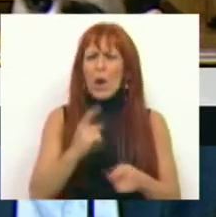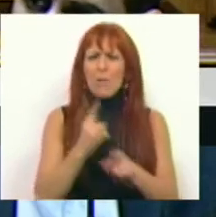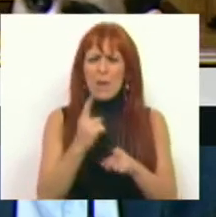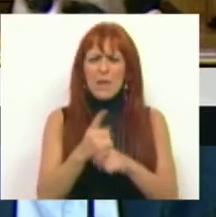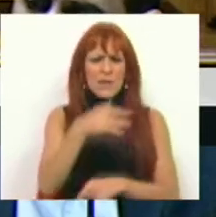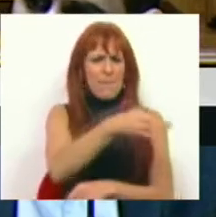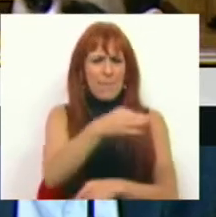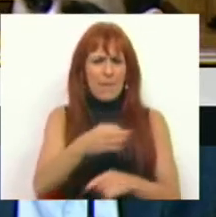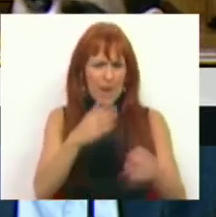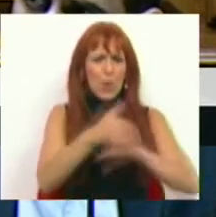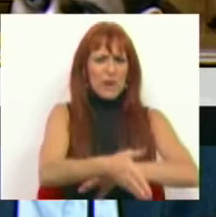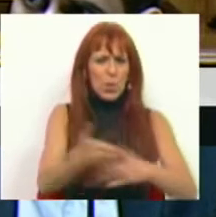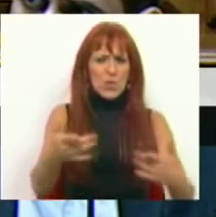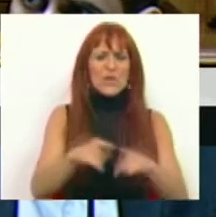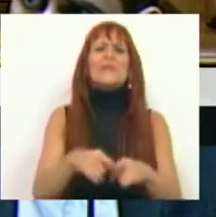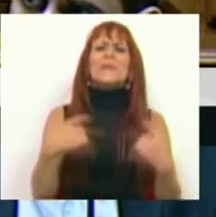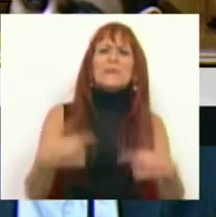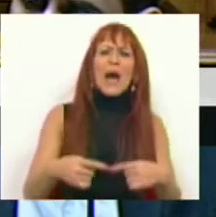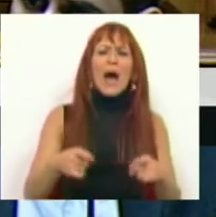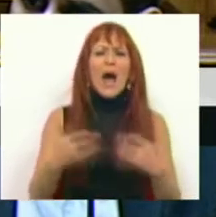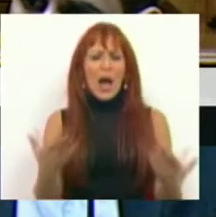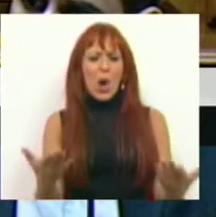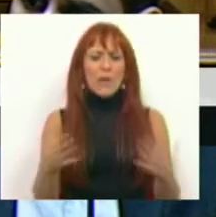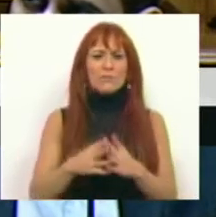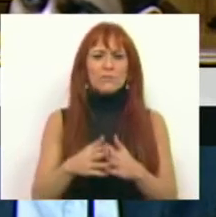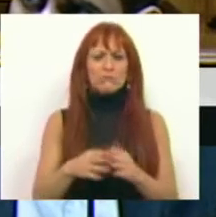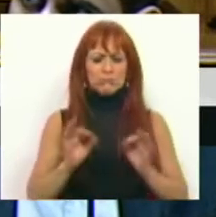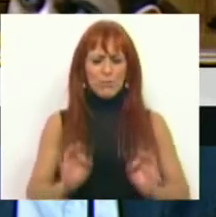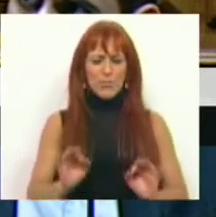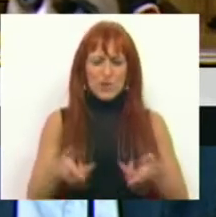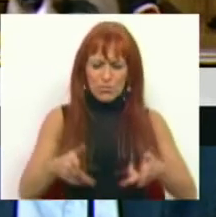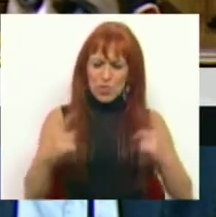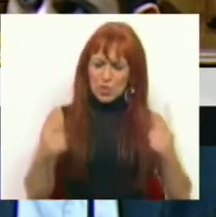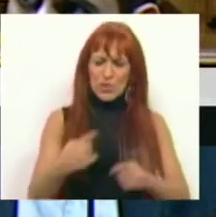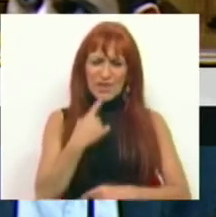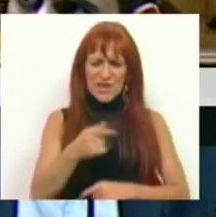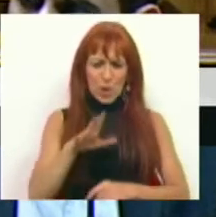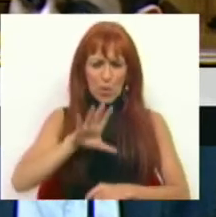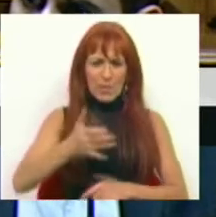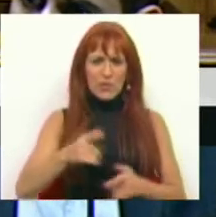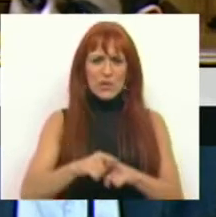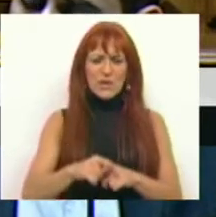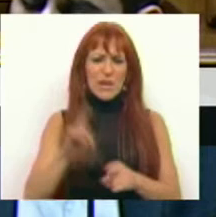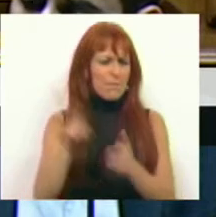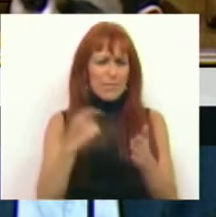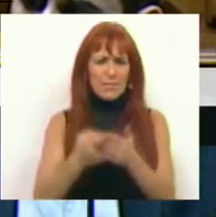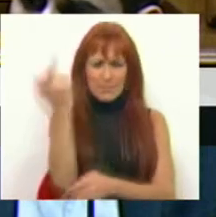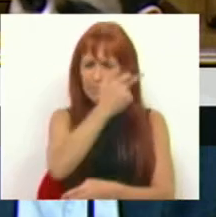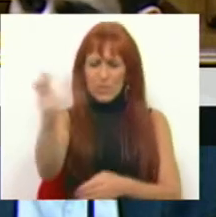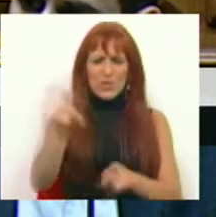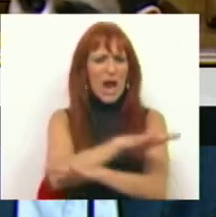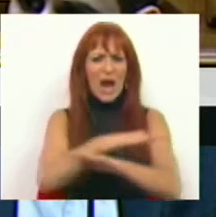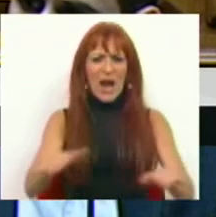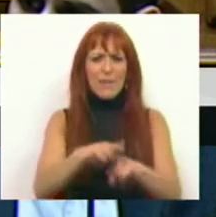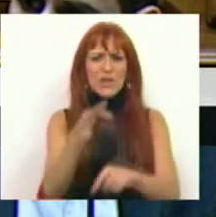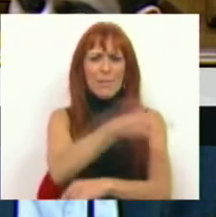manter as parcerias público-privadas e se está agora pronto e disponível a anunciar ao país que, de uma vez por todas, se